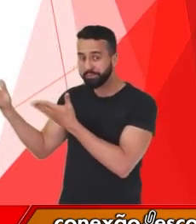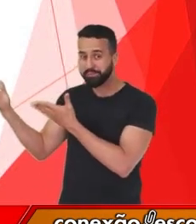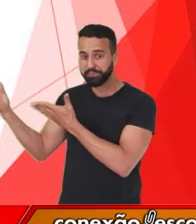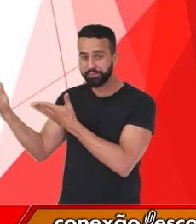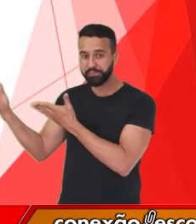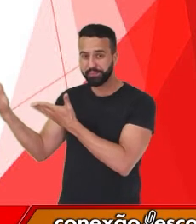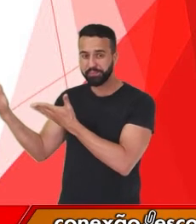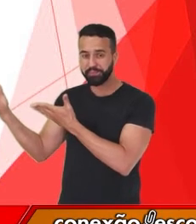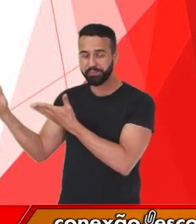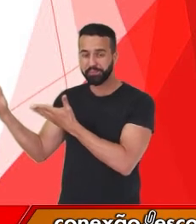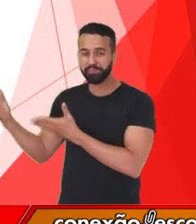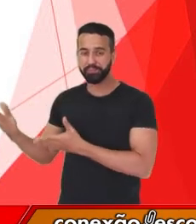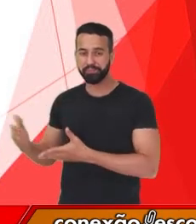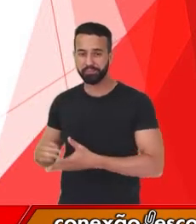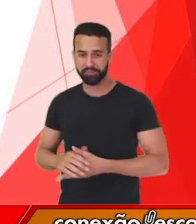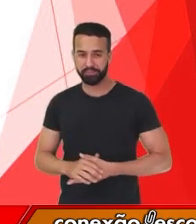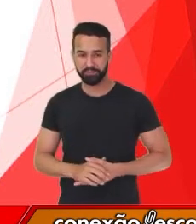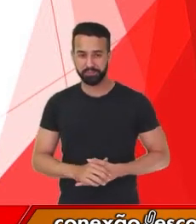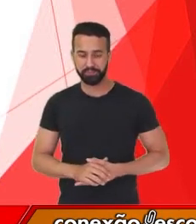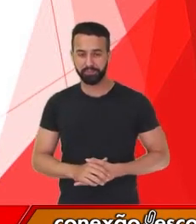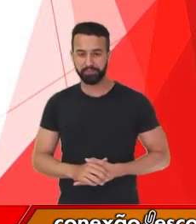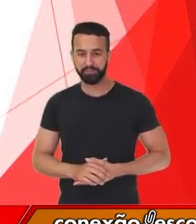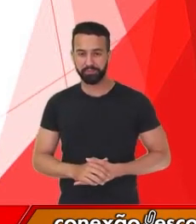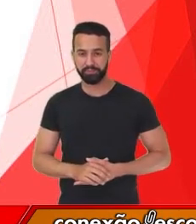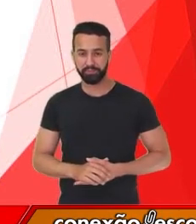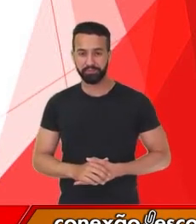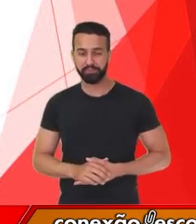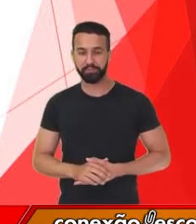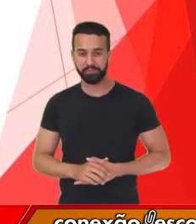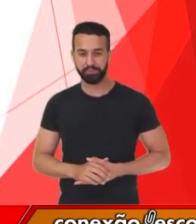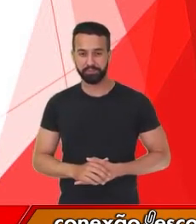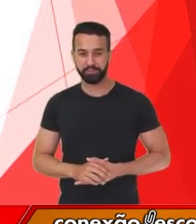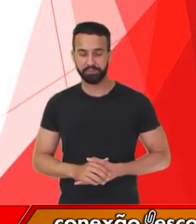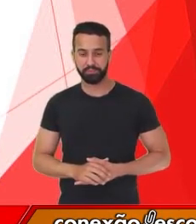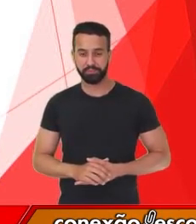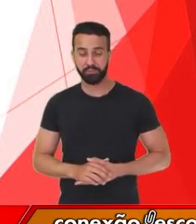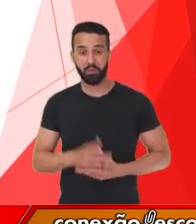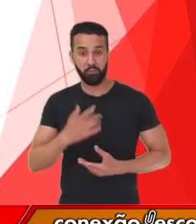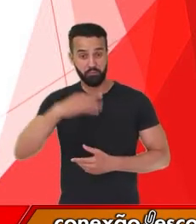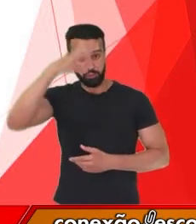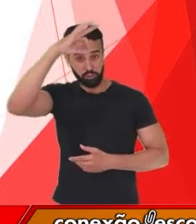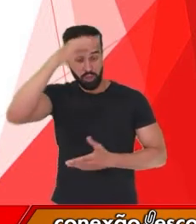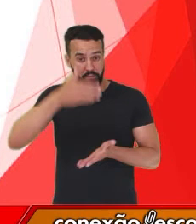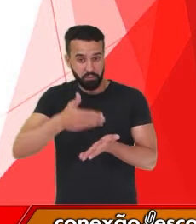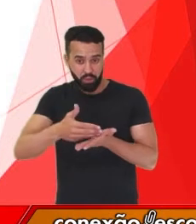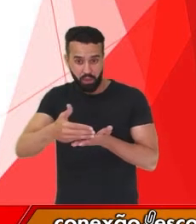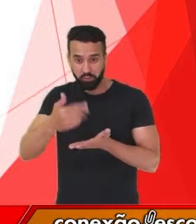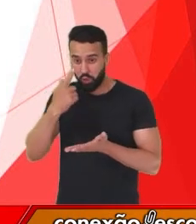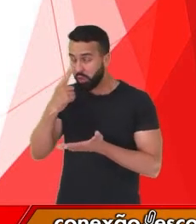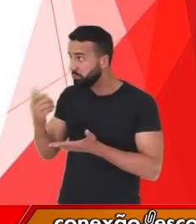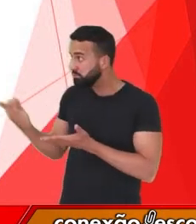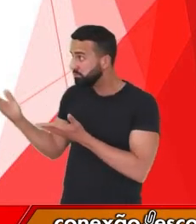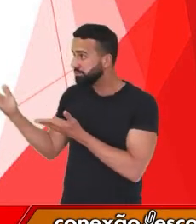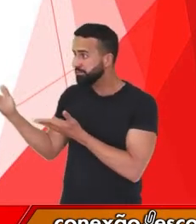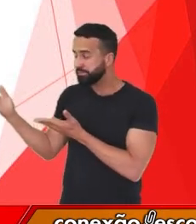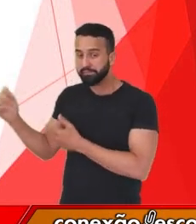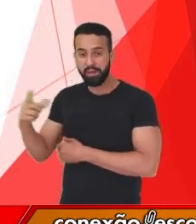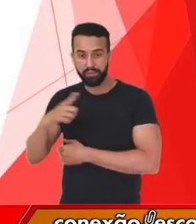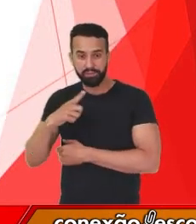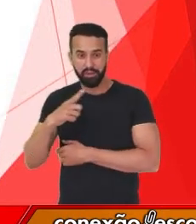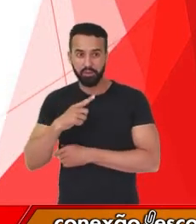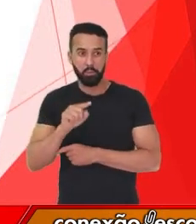ovário, o útero, aqui a entrada da vagina. Então, todos esses